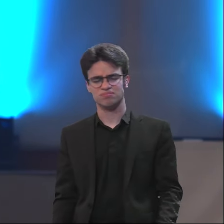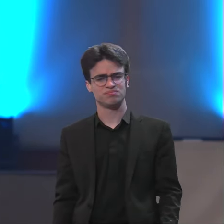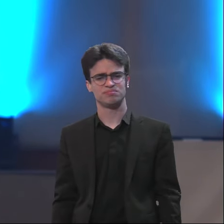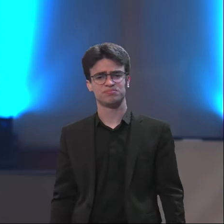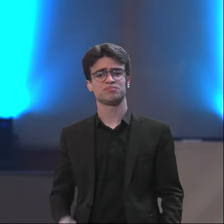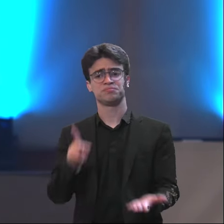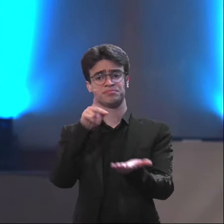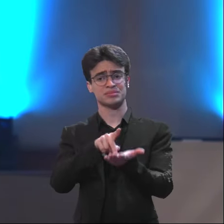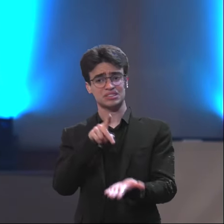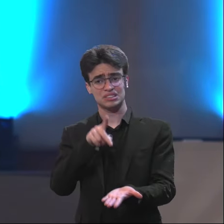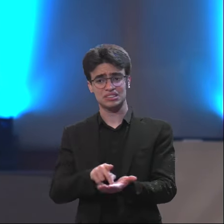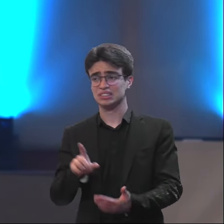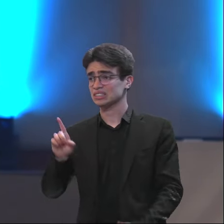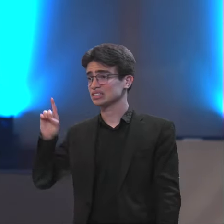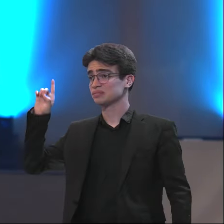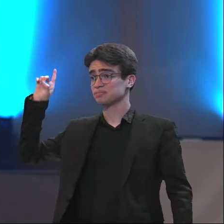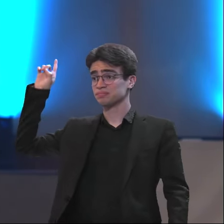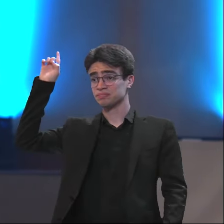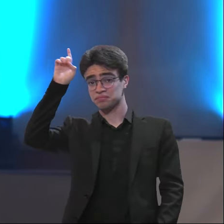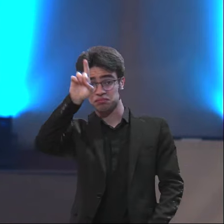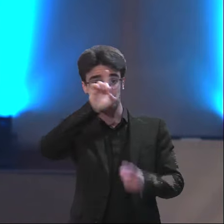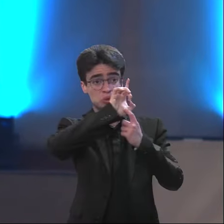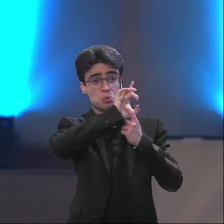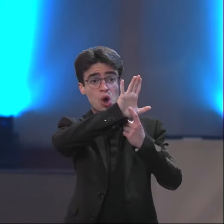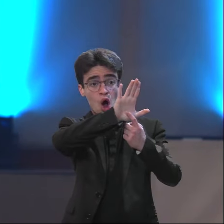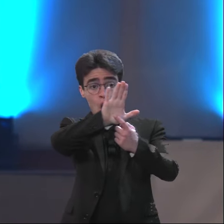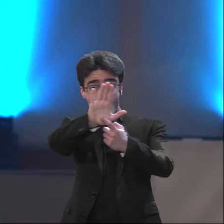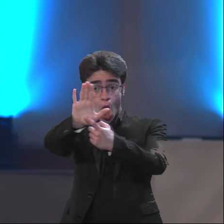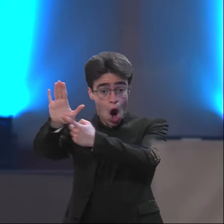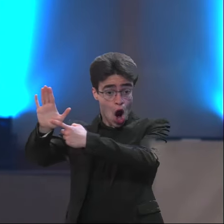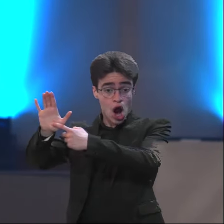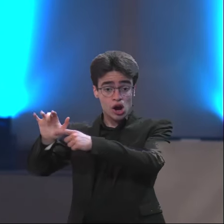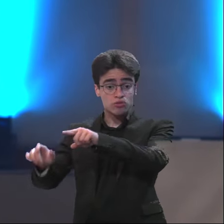se mostrar, você vai ficar